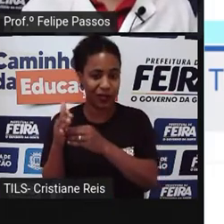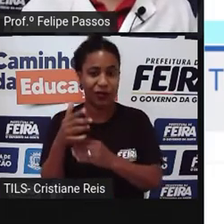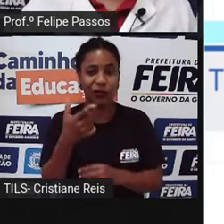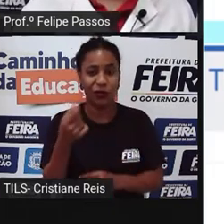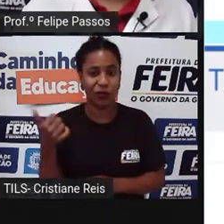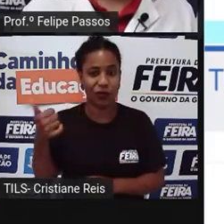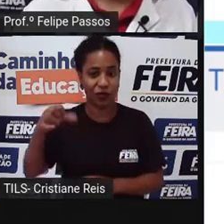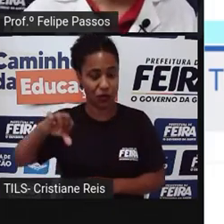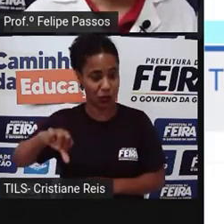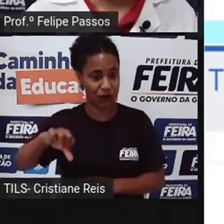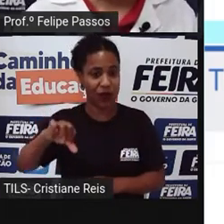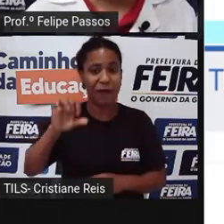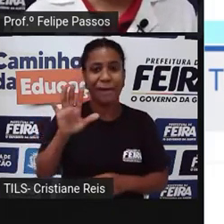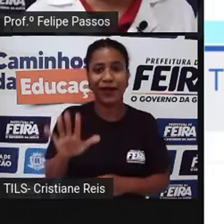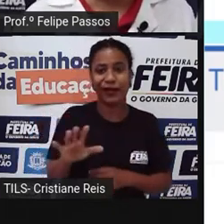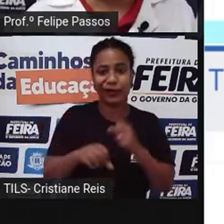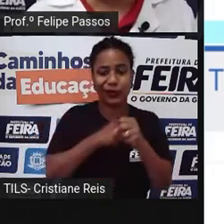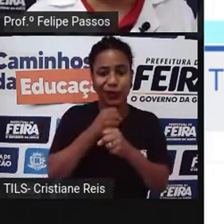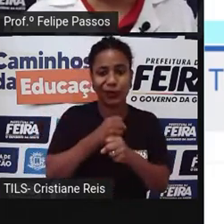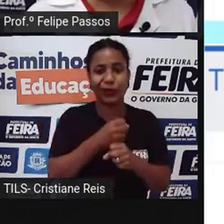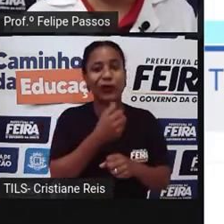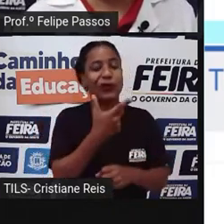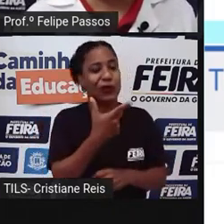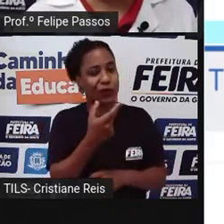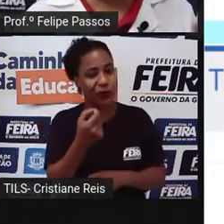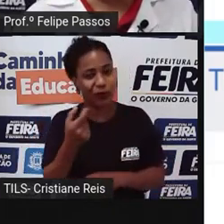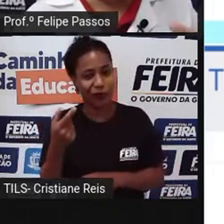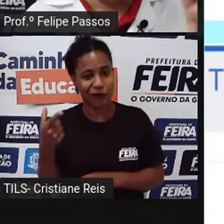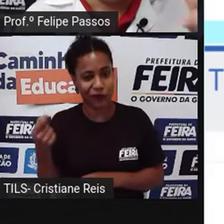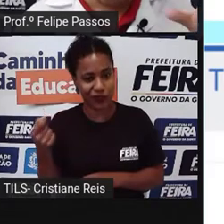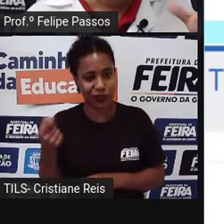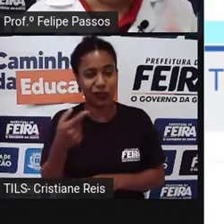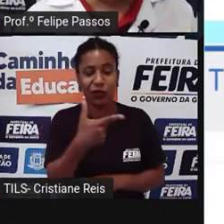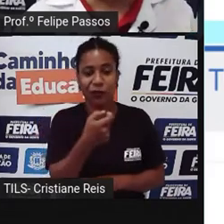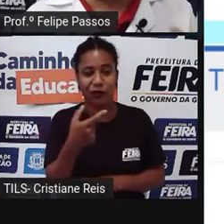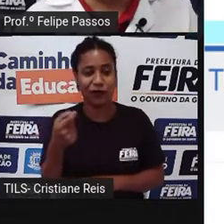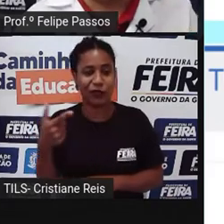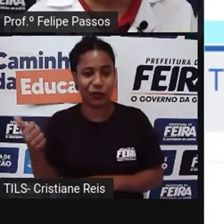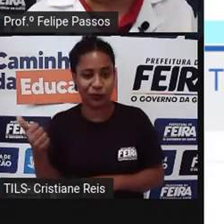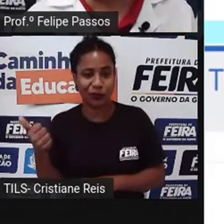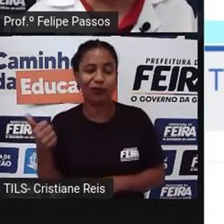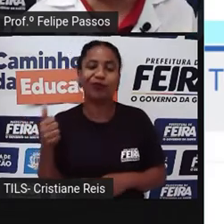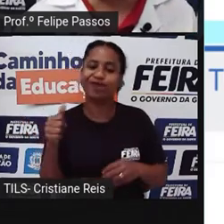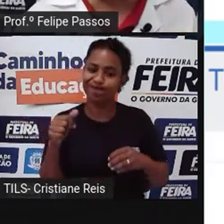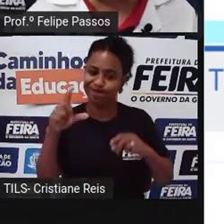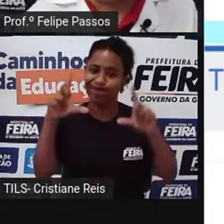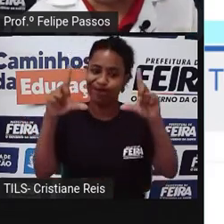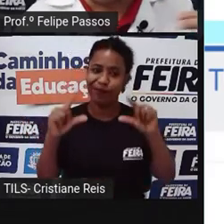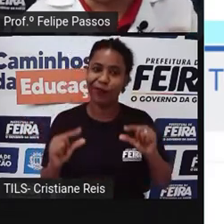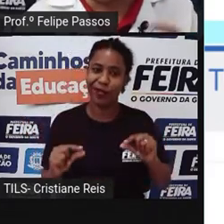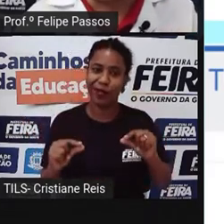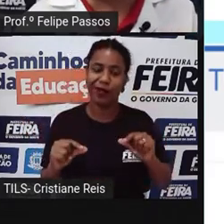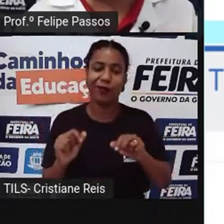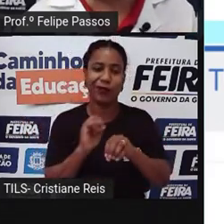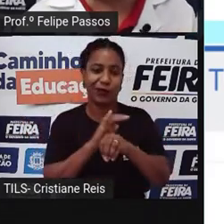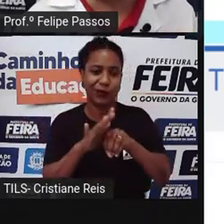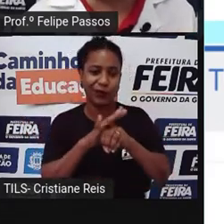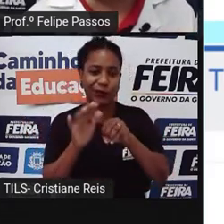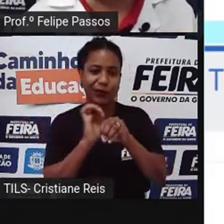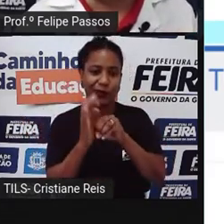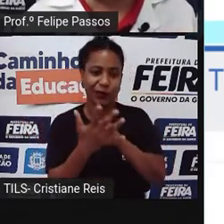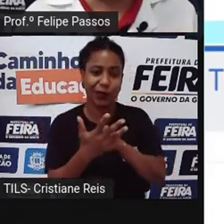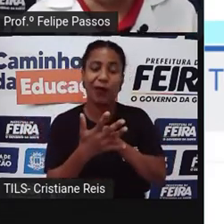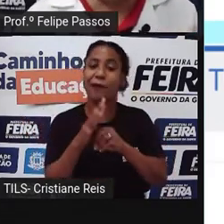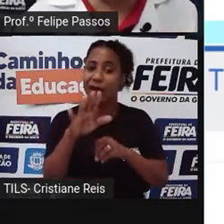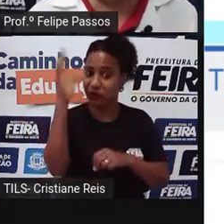conta da pandemia, mas ainda assim houve um certo deslocamento de turistas, mas dentro, né, dentro do nosso